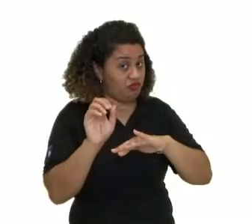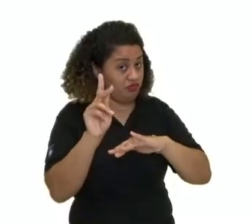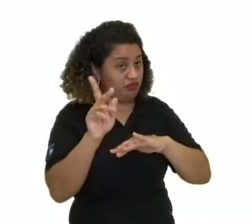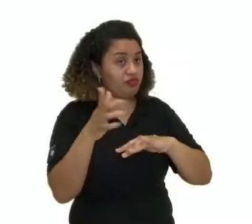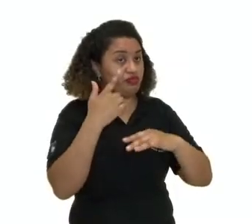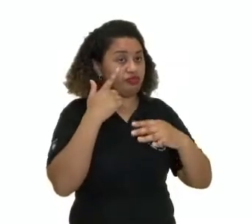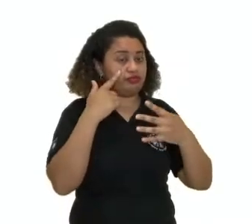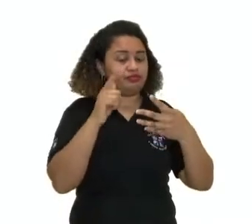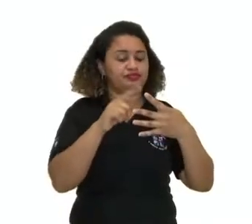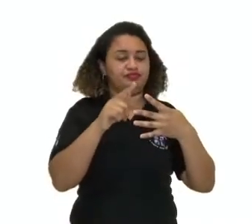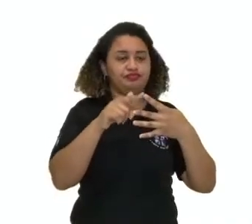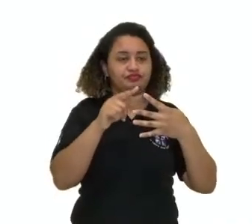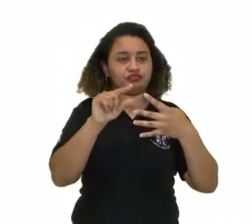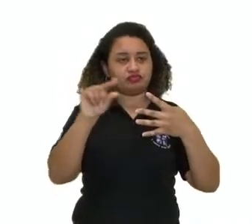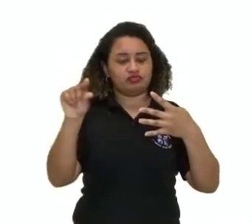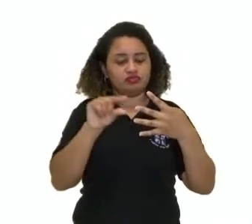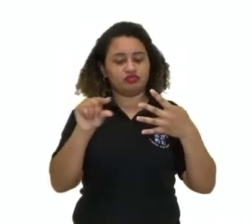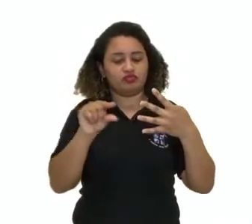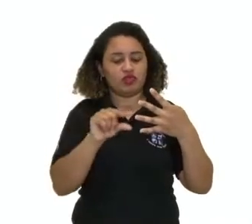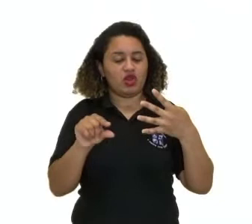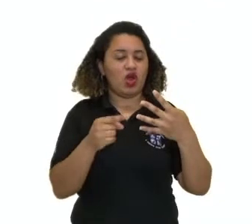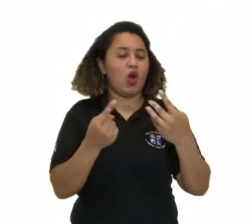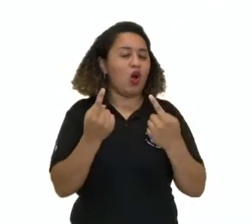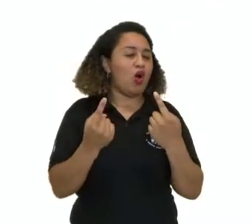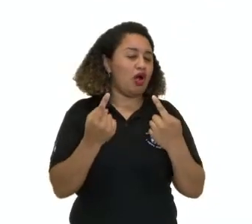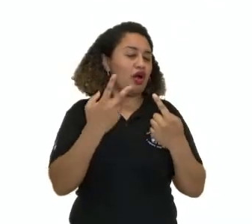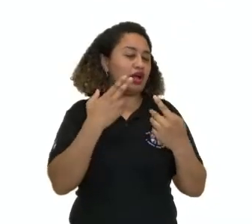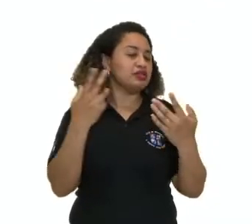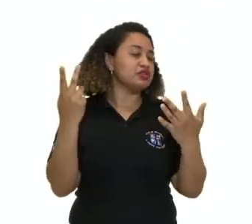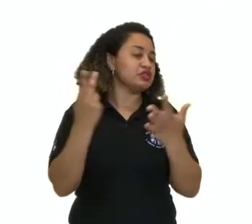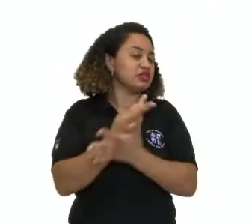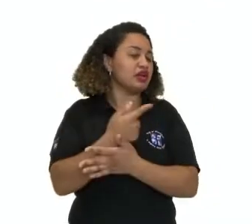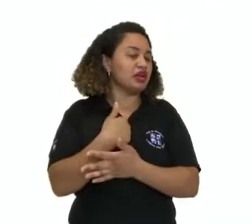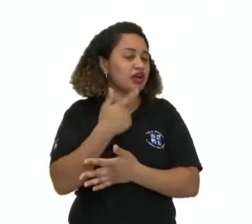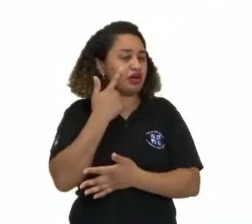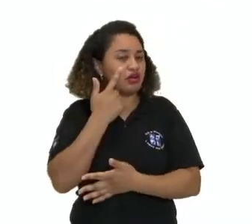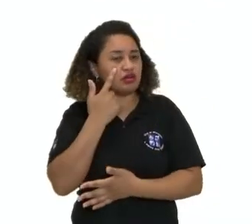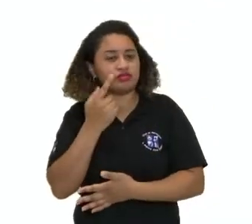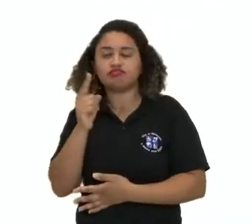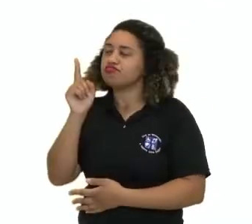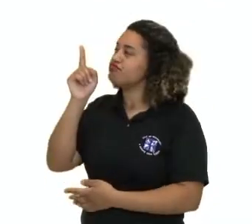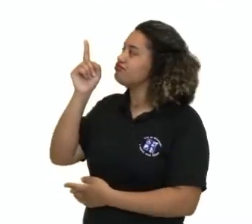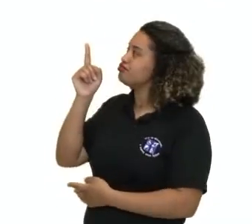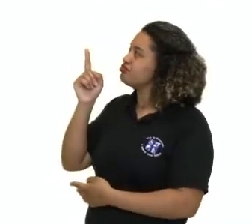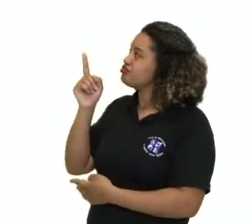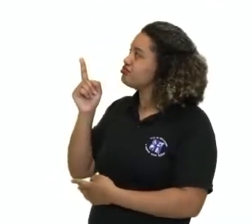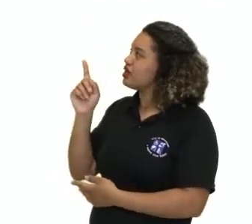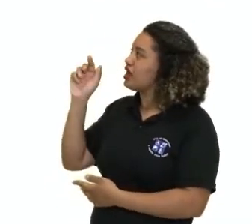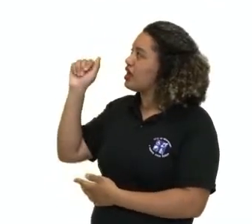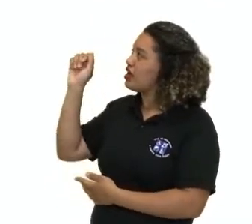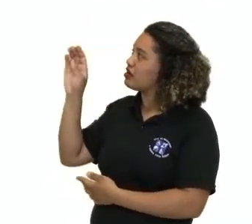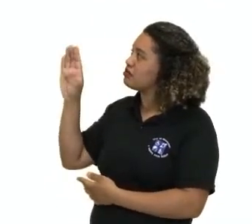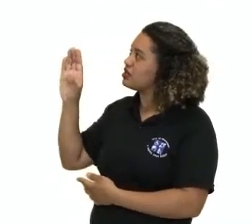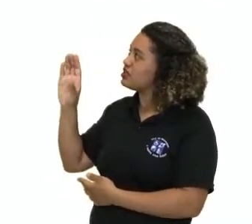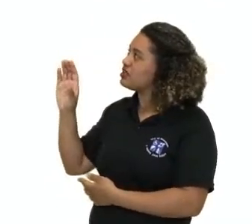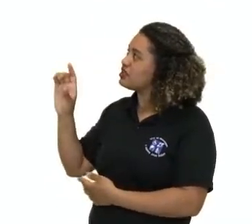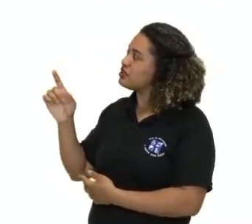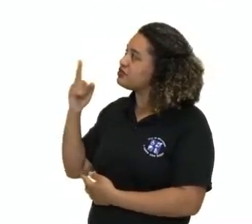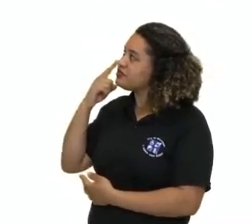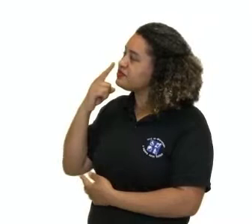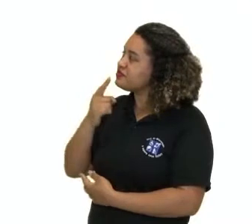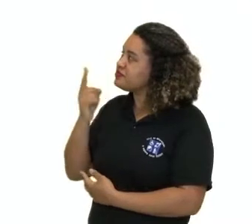ver. Letra A. Entregou a carta para ela. Ele entregou ela. Ele